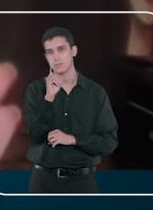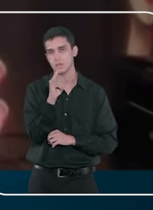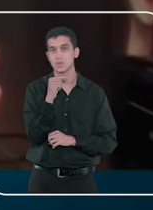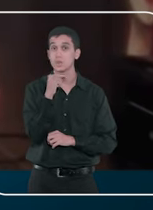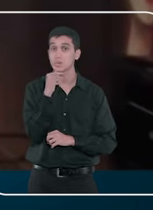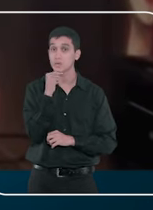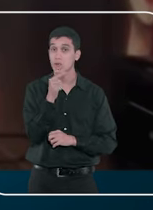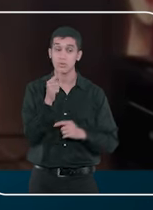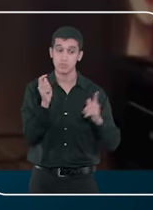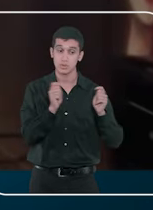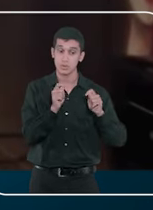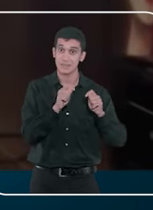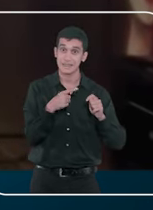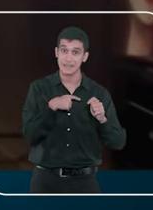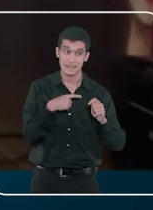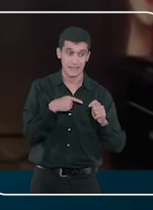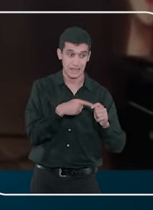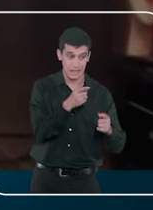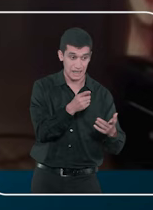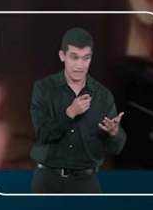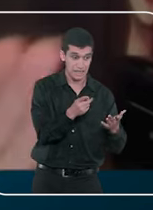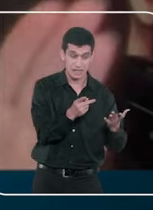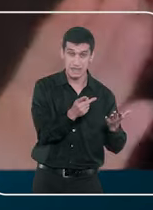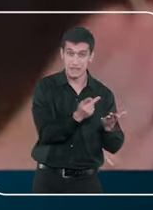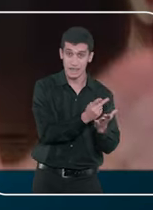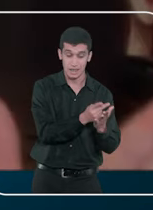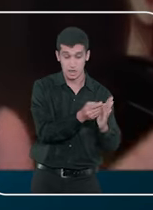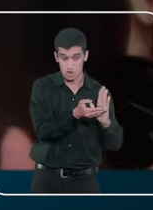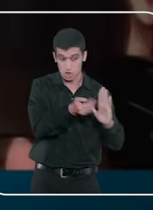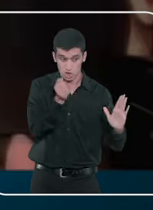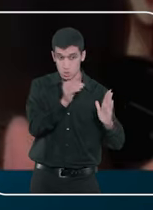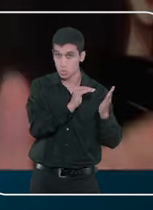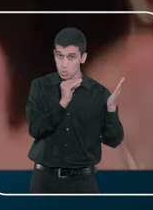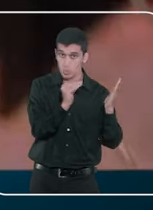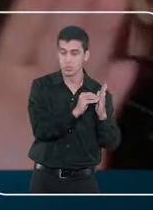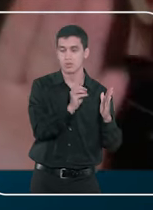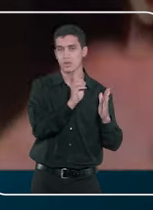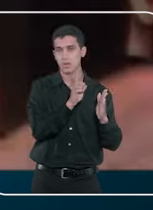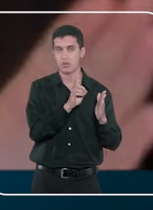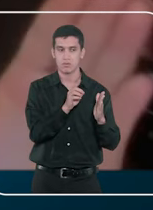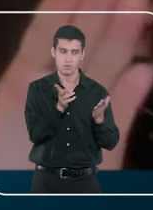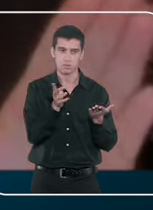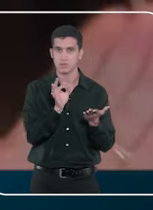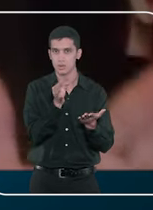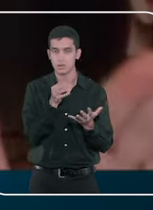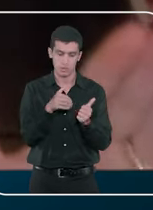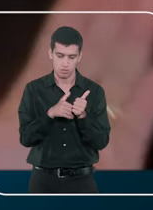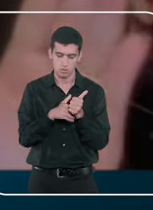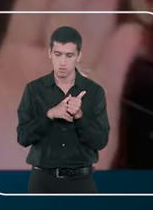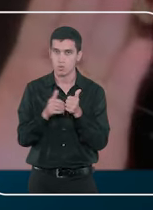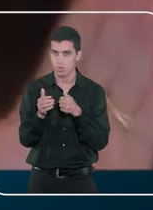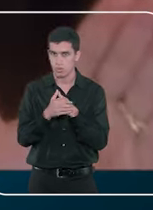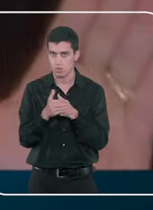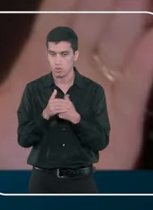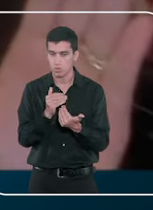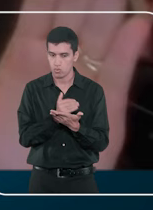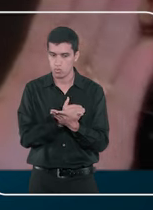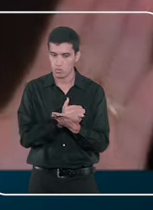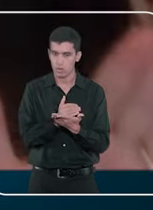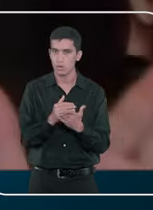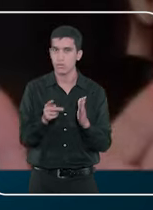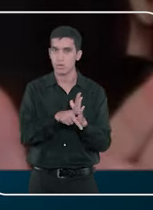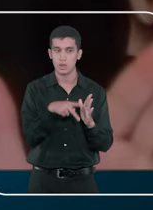de blindagem absoluta. O sigilo, ele, nesse momento inicial, serve aos propósitos dos